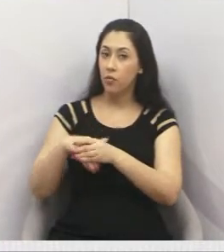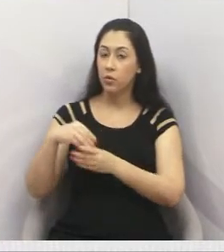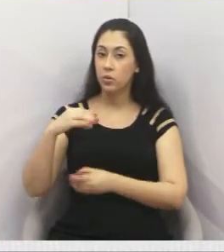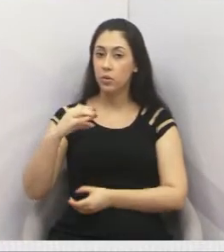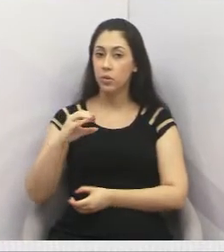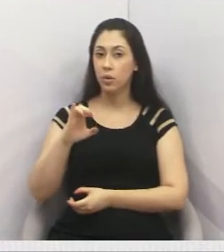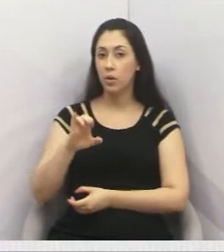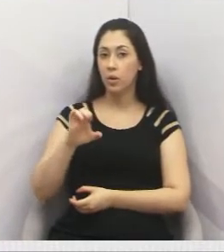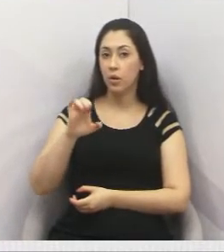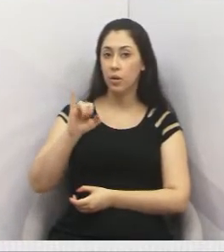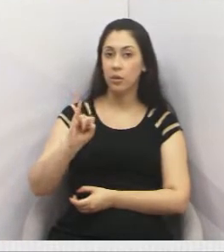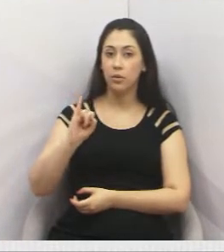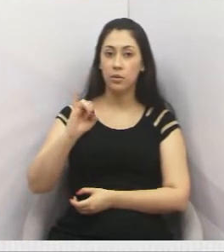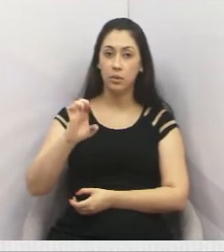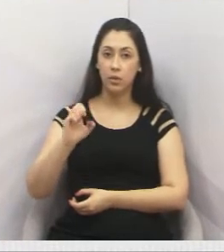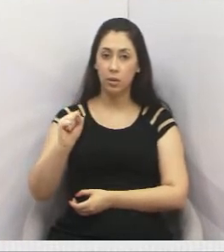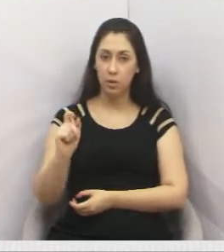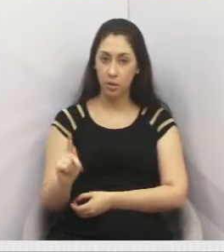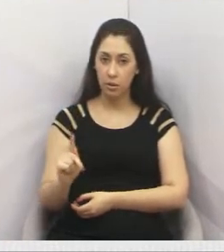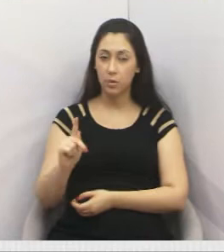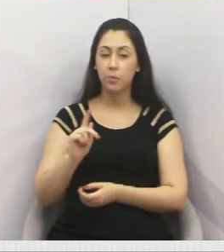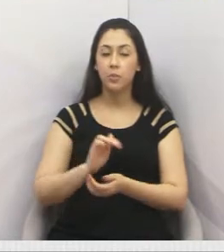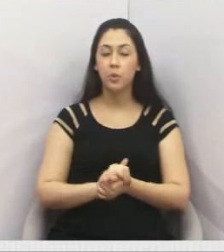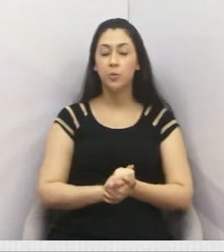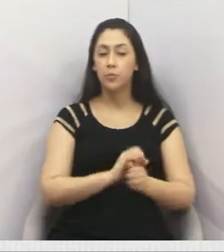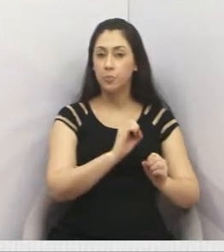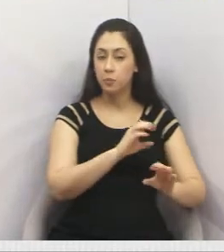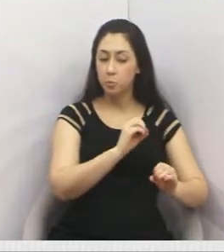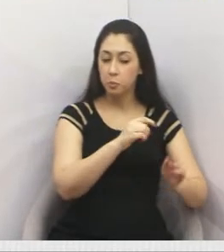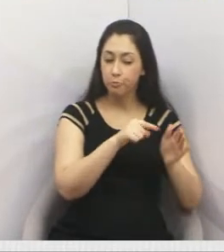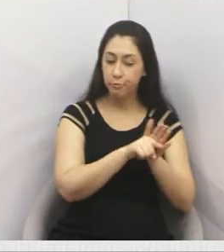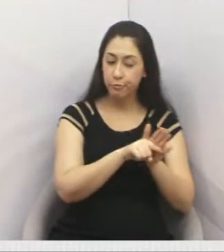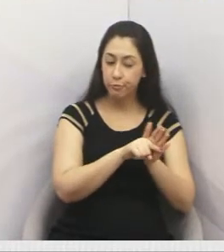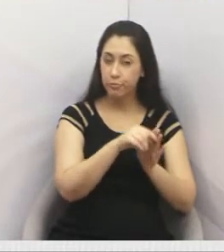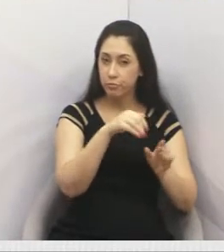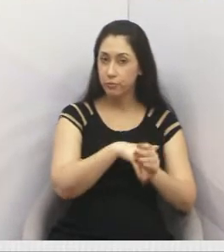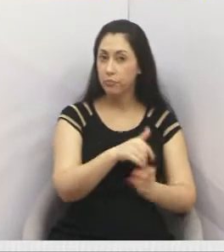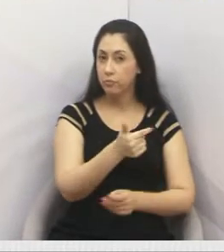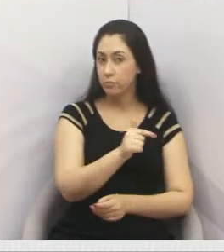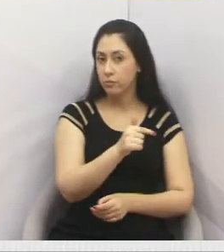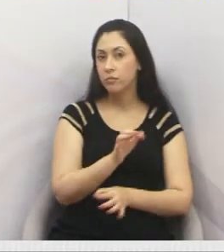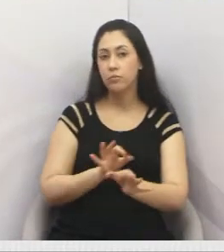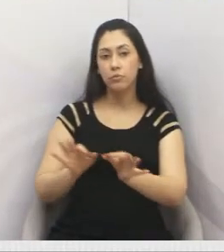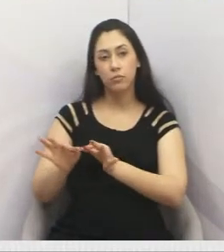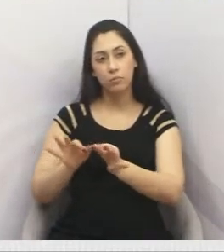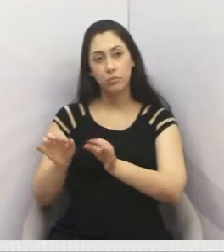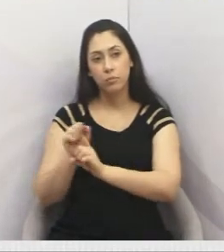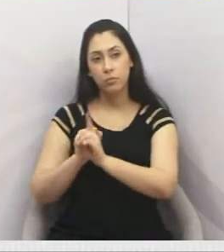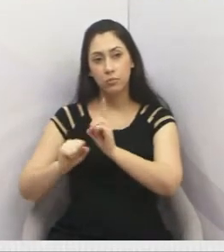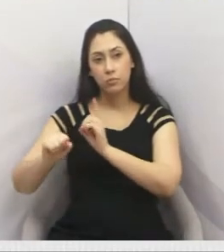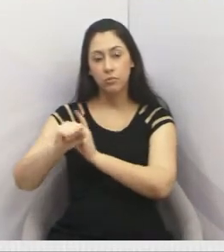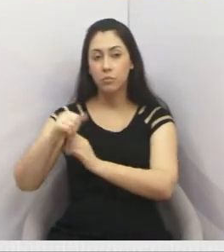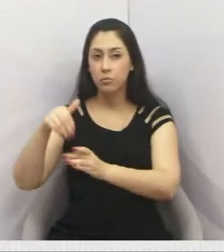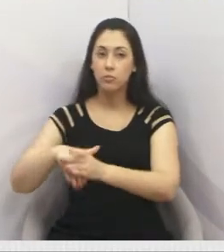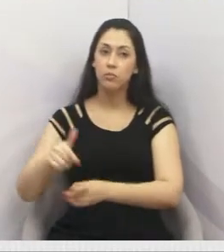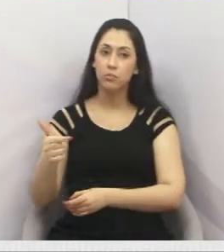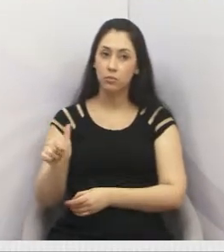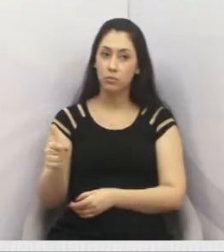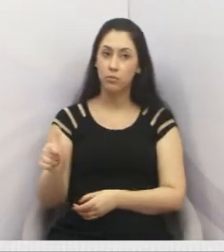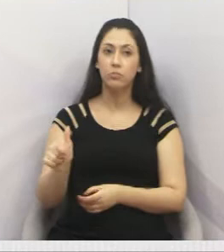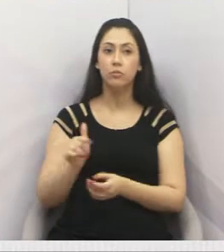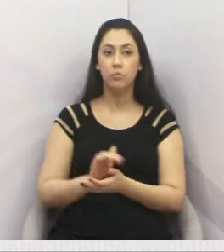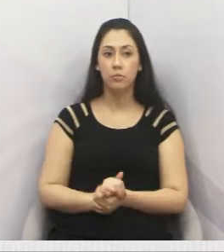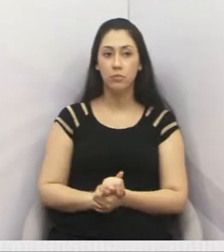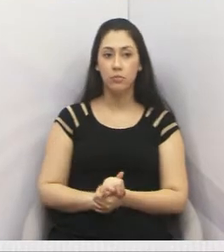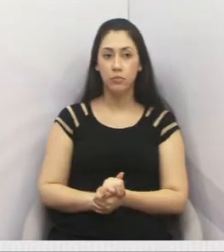CIESP, Centro das Indústrias do Estado de São Paulo, entidade acadêmica de pesquisa em branco e organização da sociedade civil em branco.